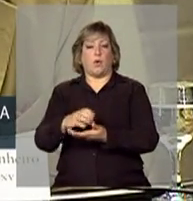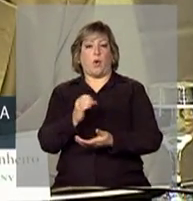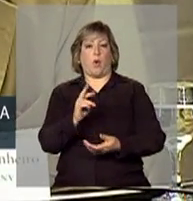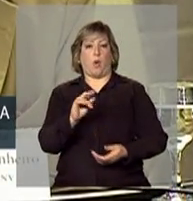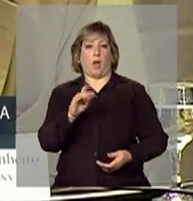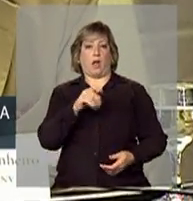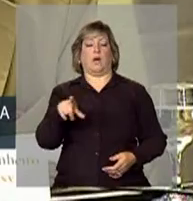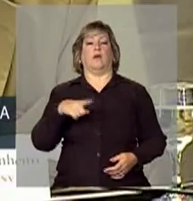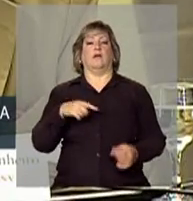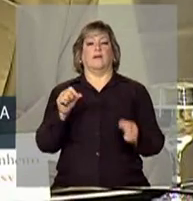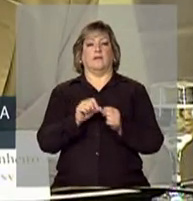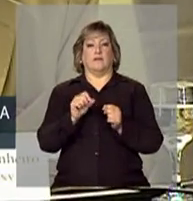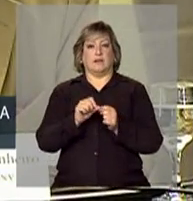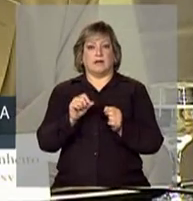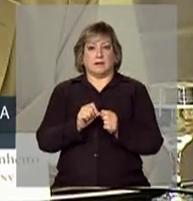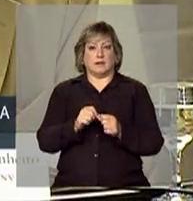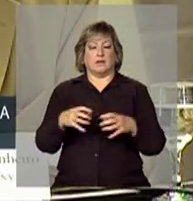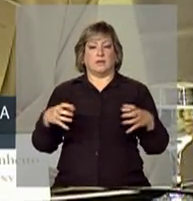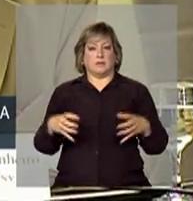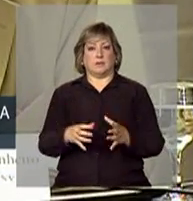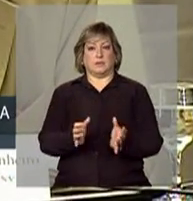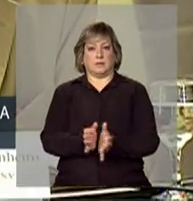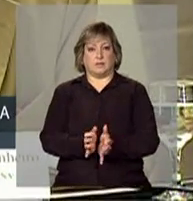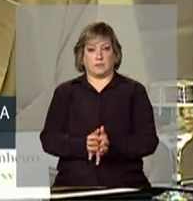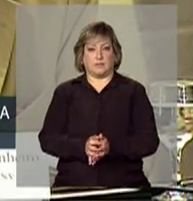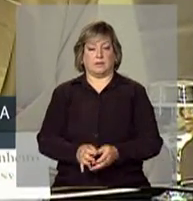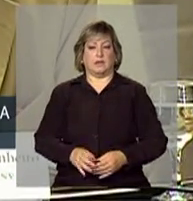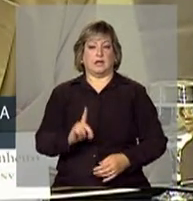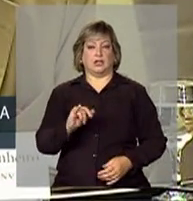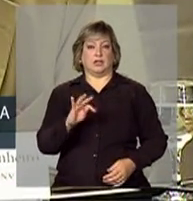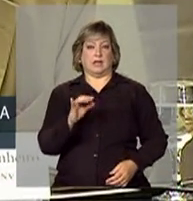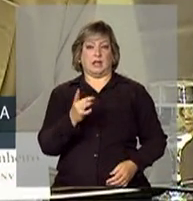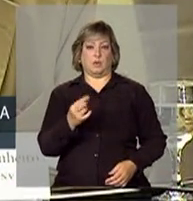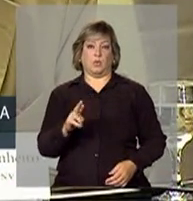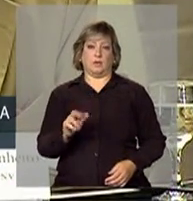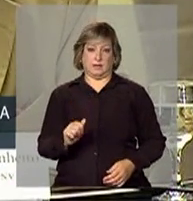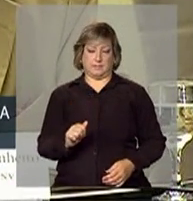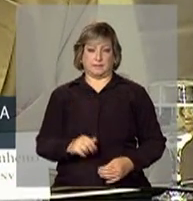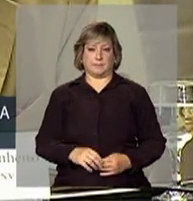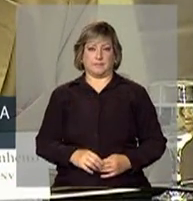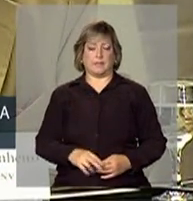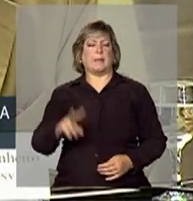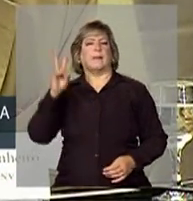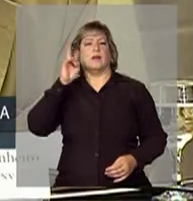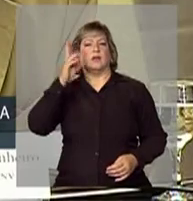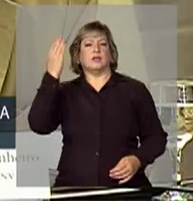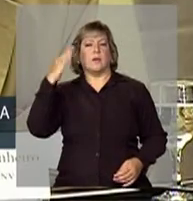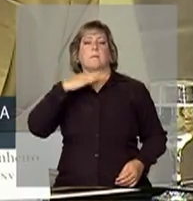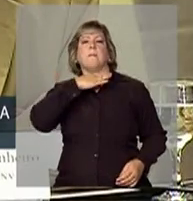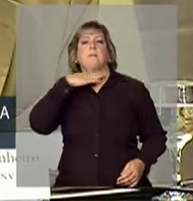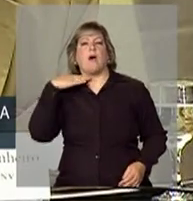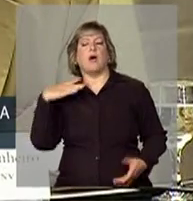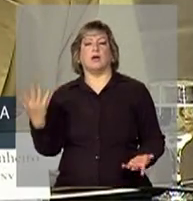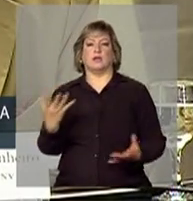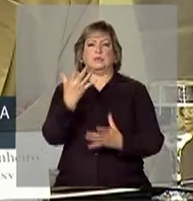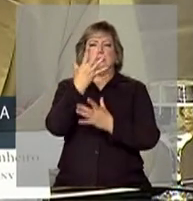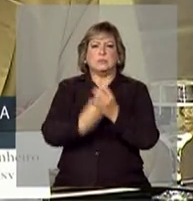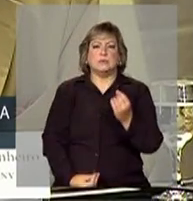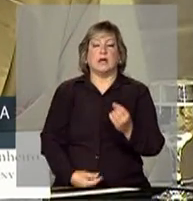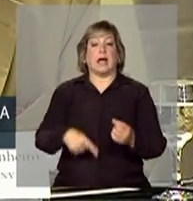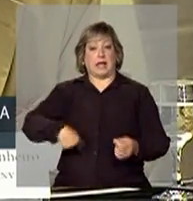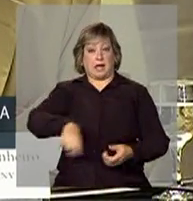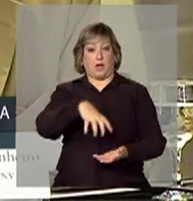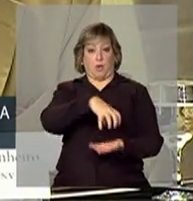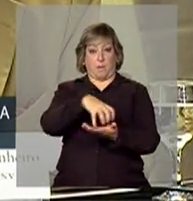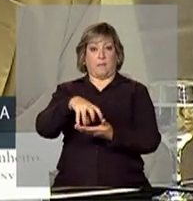a estrutura do aparato de repressão construído pela ditadura. Com relação às informações sobre mortes e desaparecimentos, a comissão vai